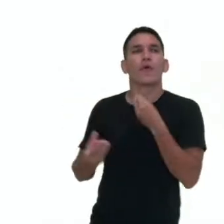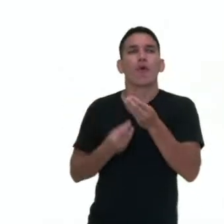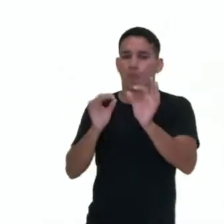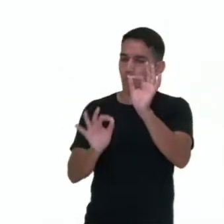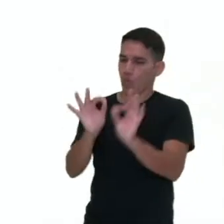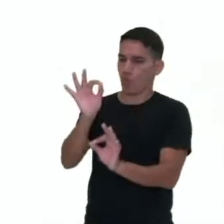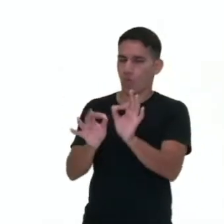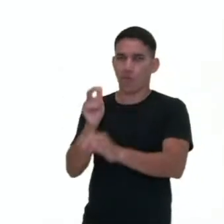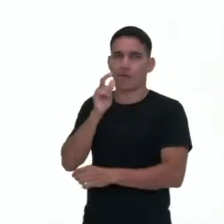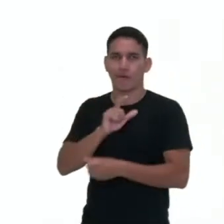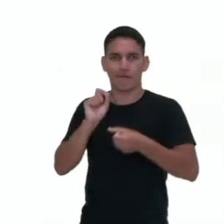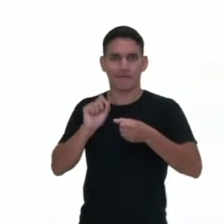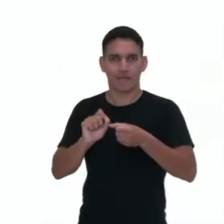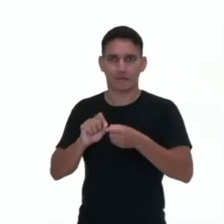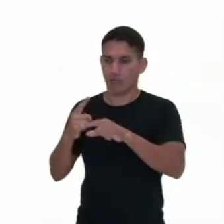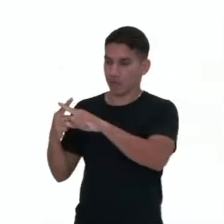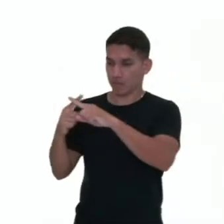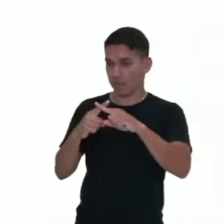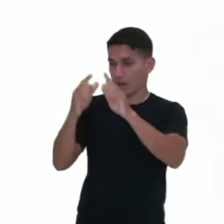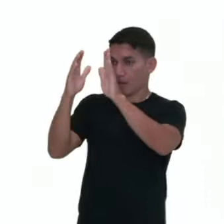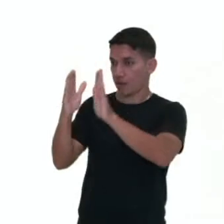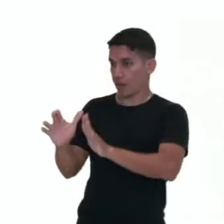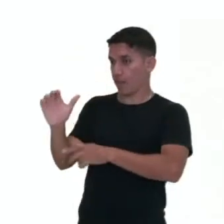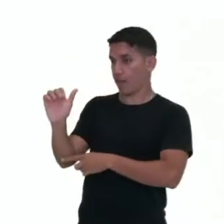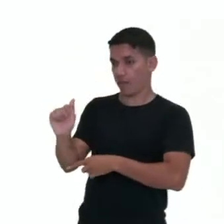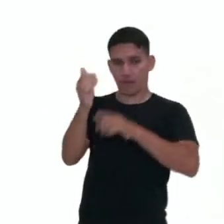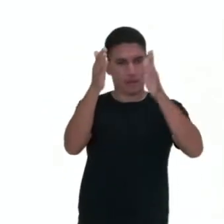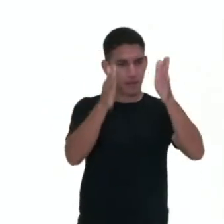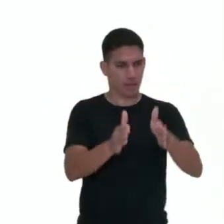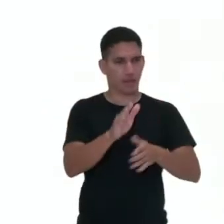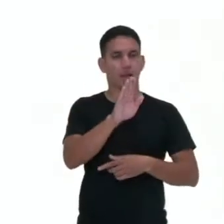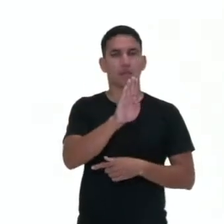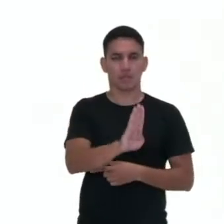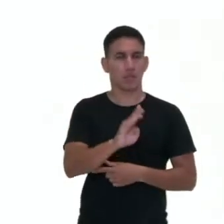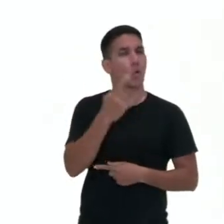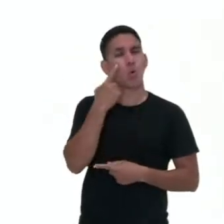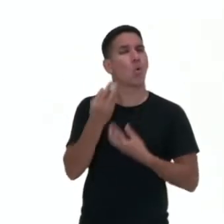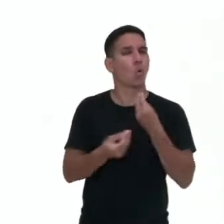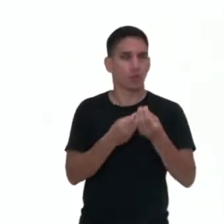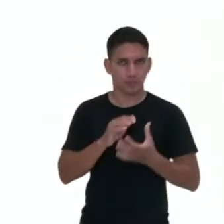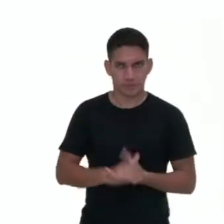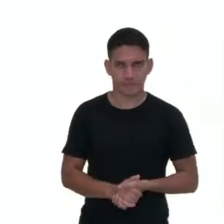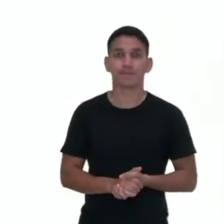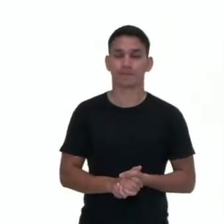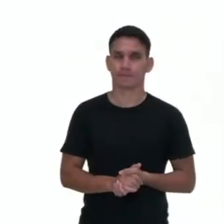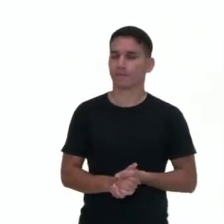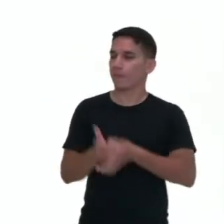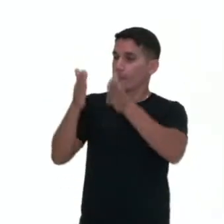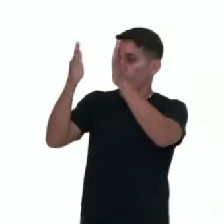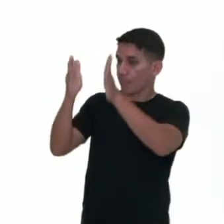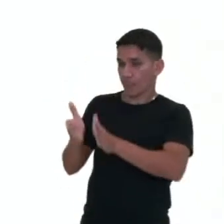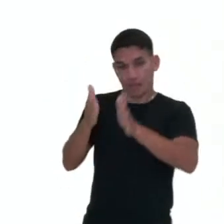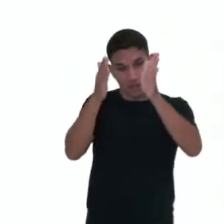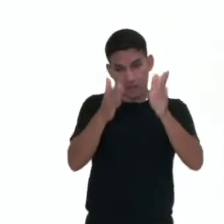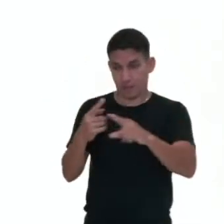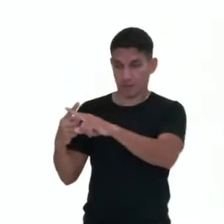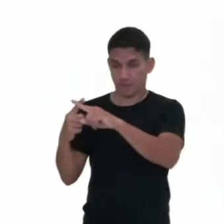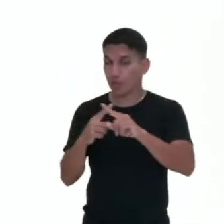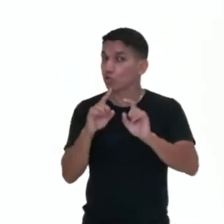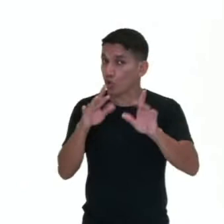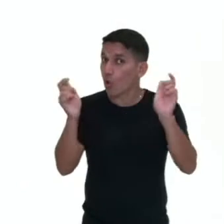a multiplicação de matrizes A, de matrizes. A multiplicação de matrizes só é possível